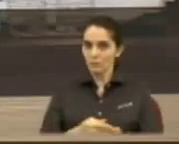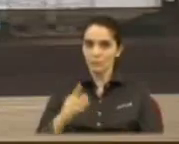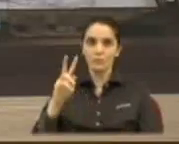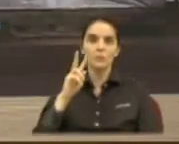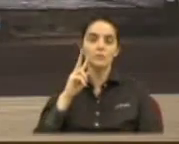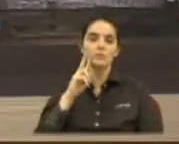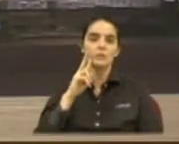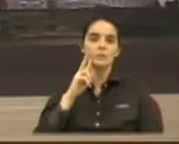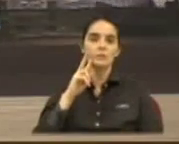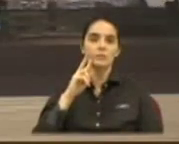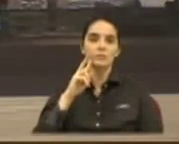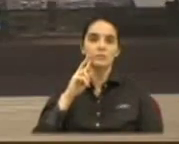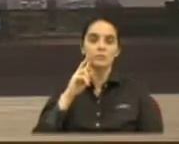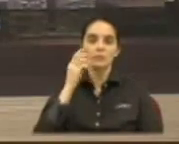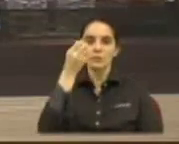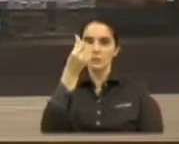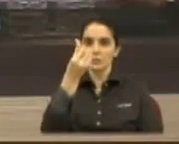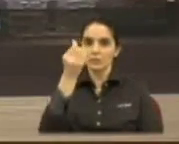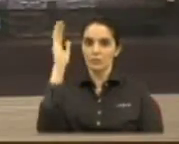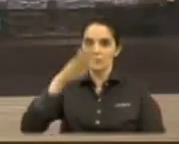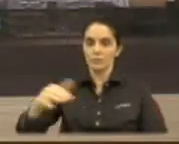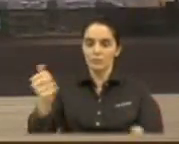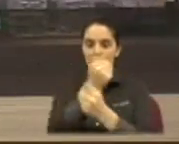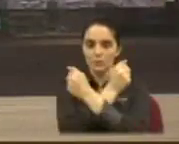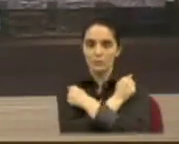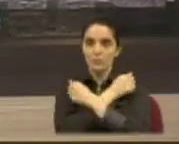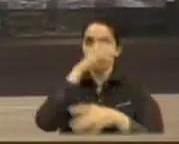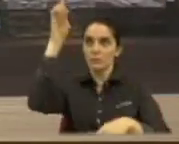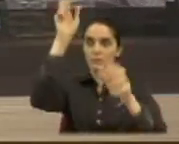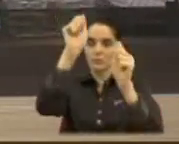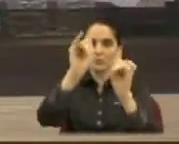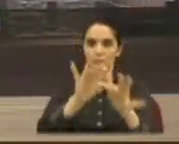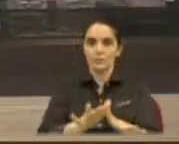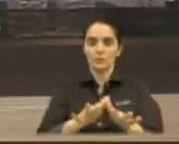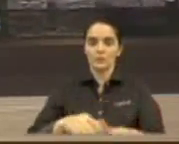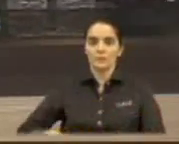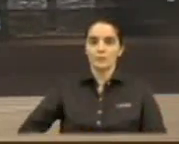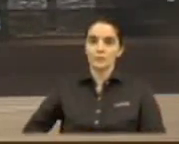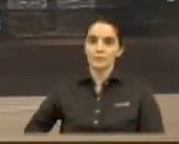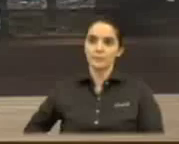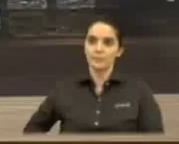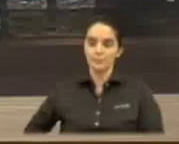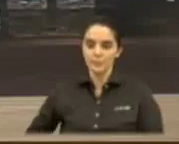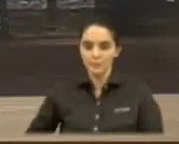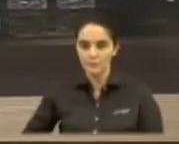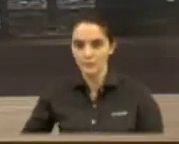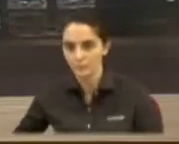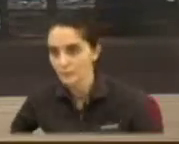segunda-feira que vem às 18 horas. Um forte abraço e que Deus vos abençoe.